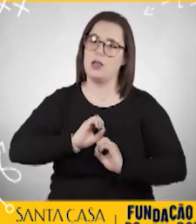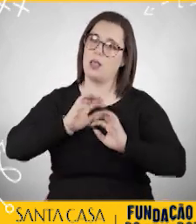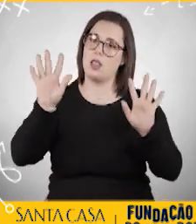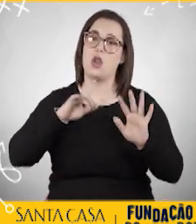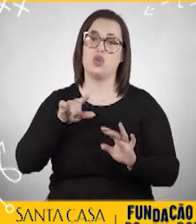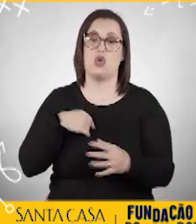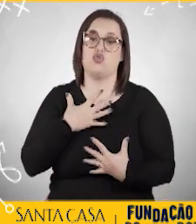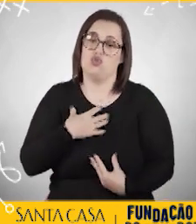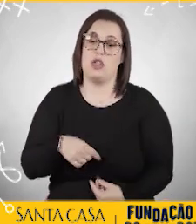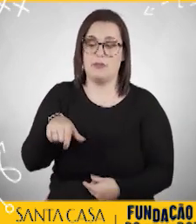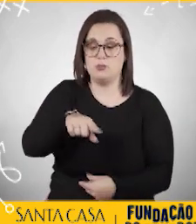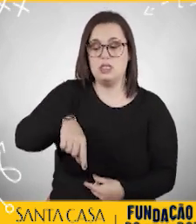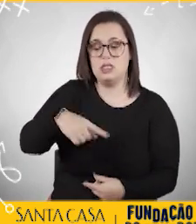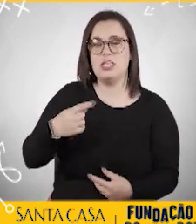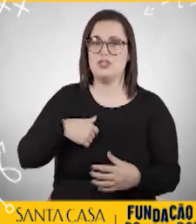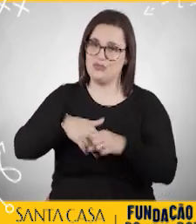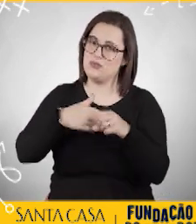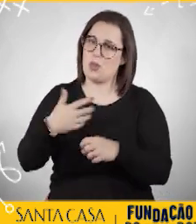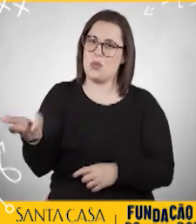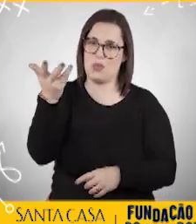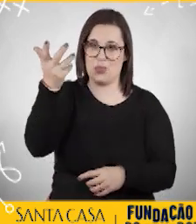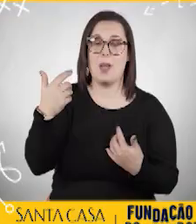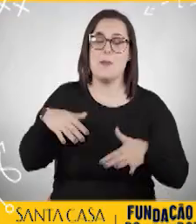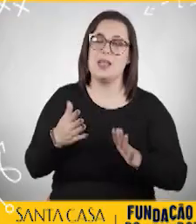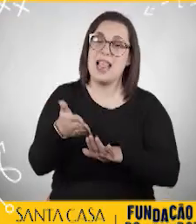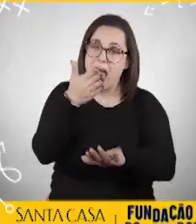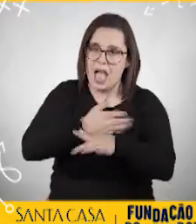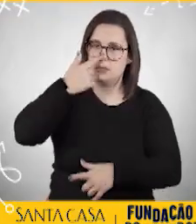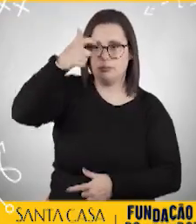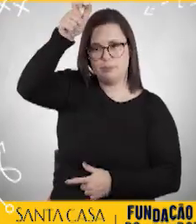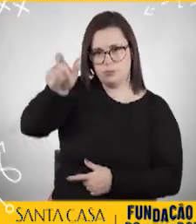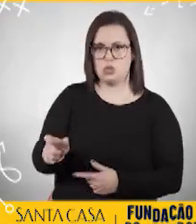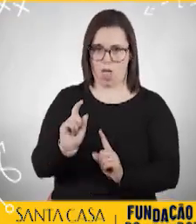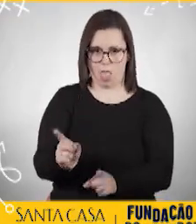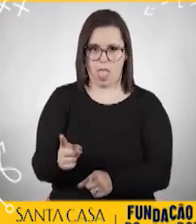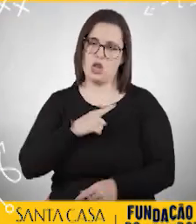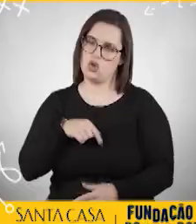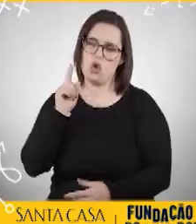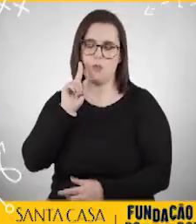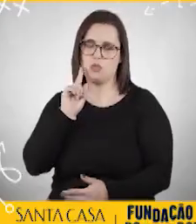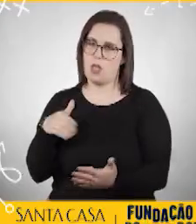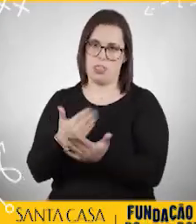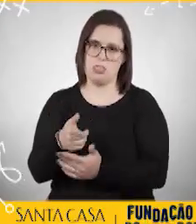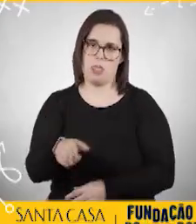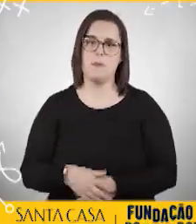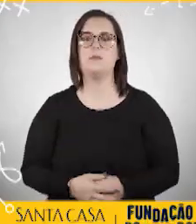É óbvio que também gostaríamos que eles dessem grandes jogadores, mas antes disso está o ser humano, que é isso que nós damos muita